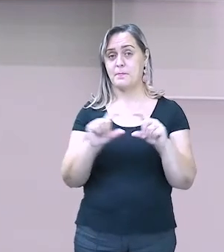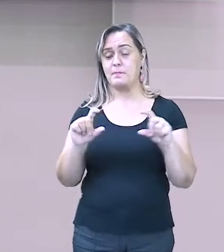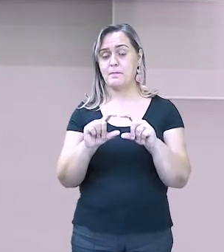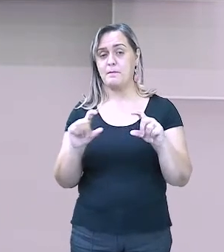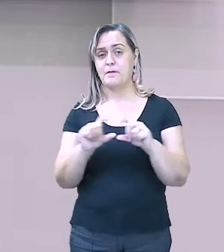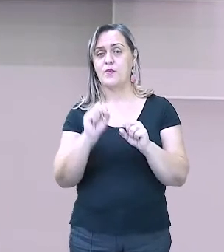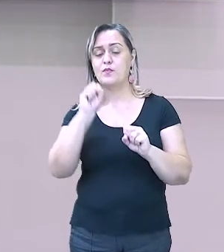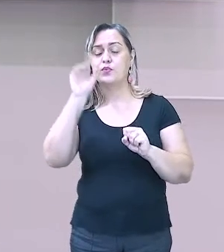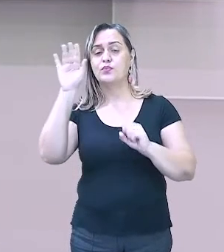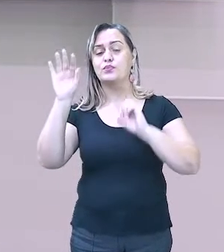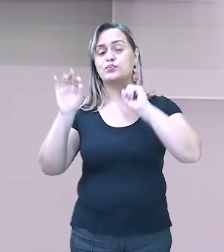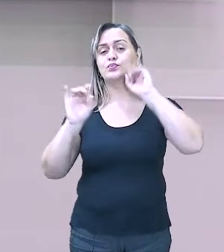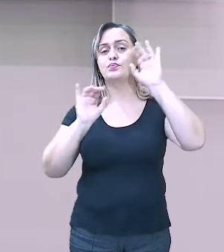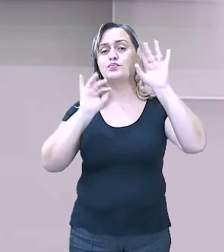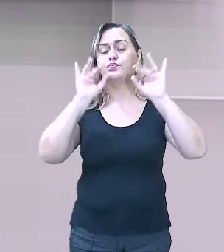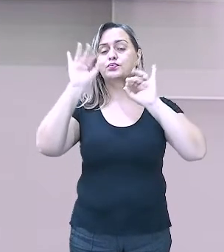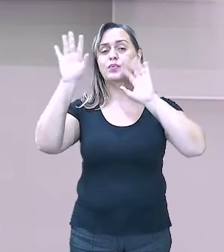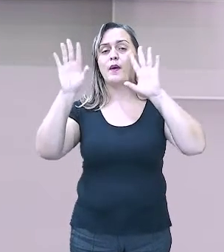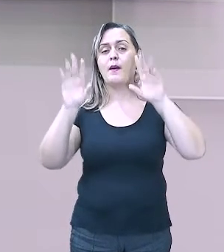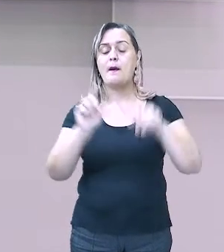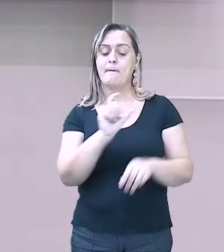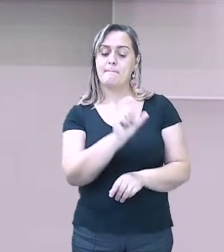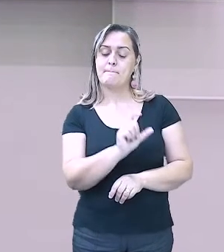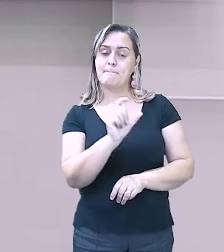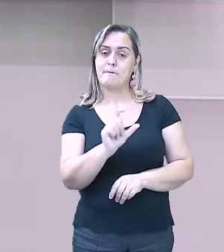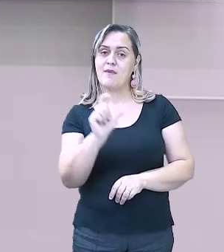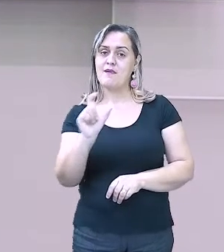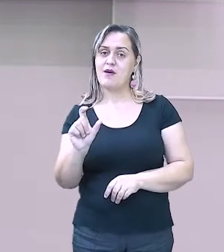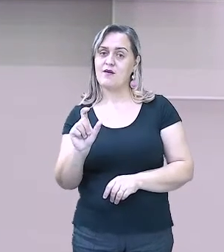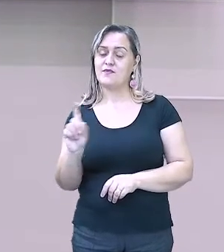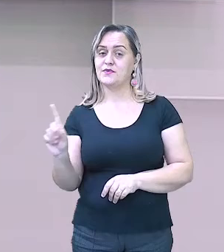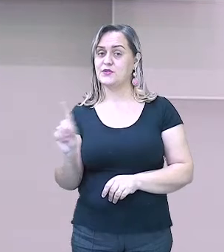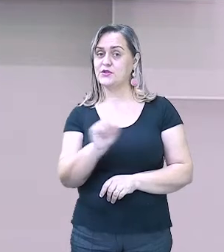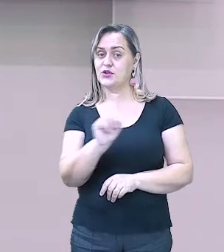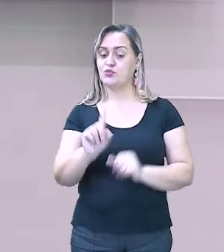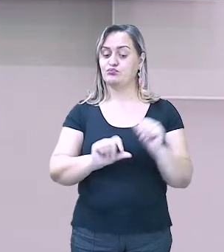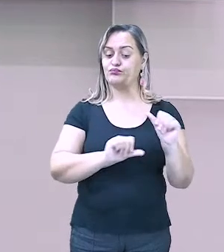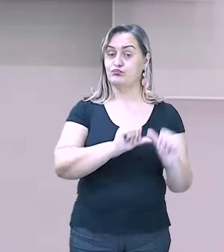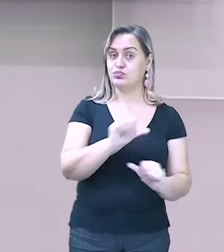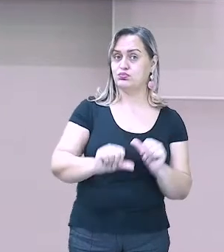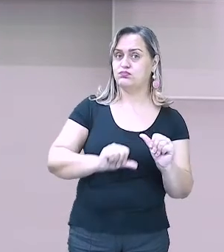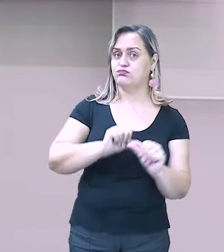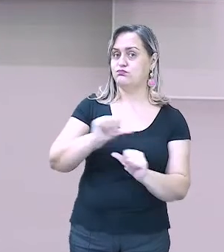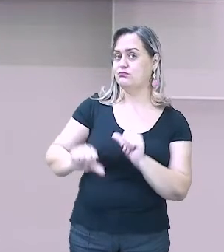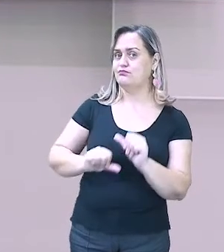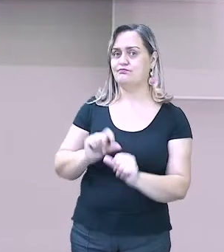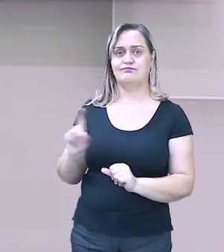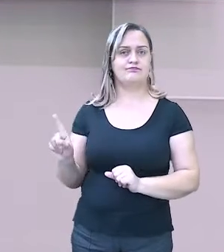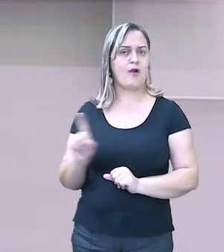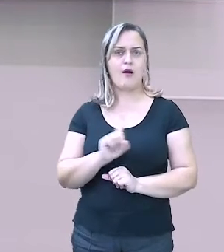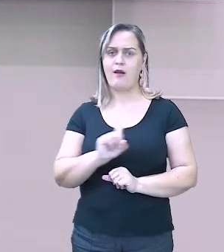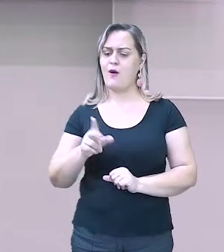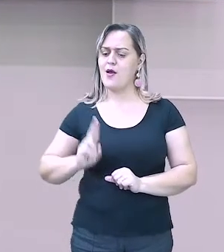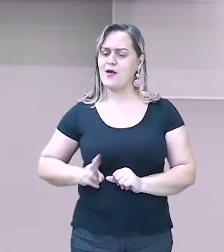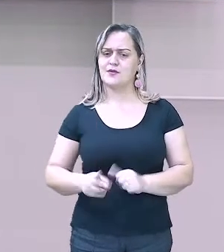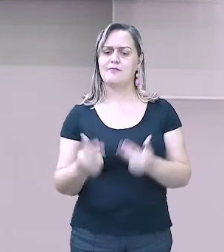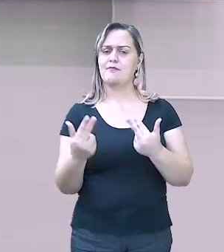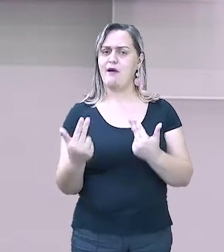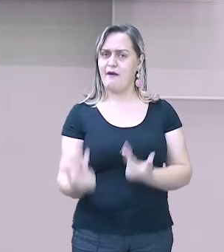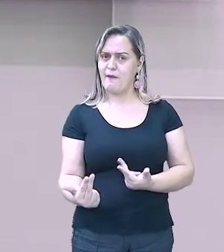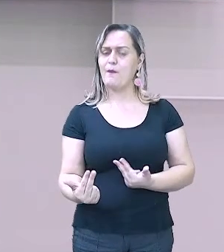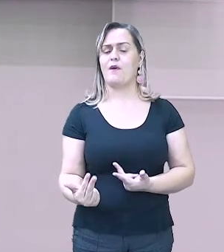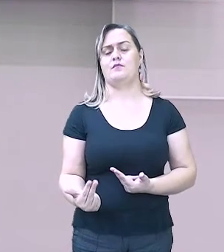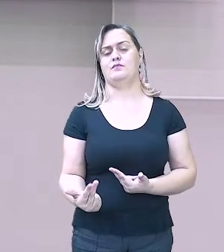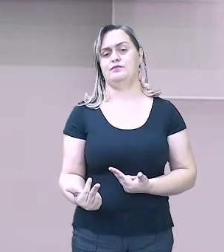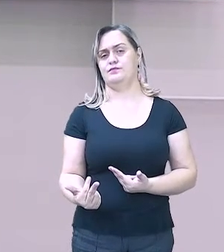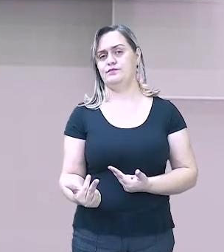palavra invariável, ou seja, ela não tem mudança. Isso, ela permanece do jeitinho dela. Ela não vai